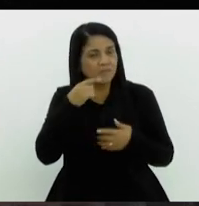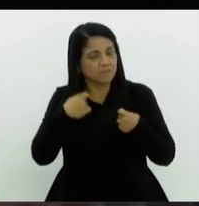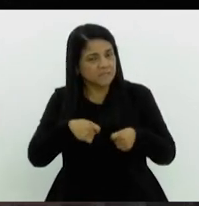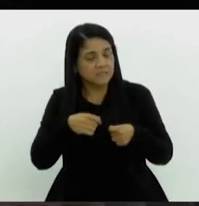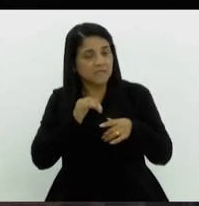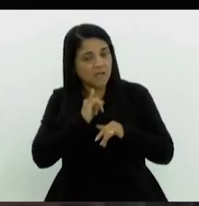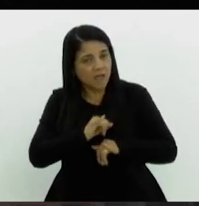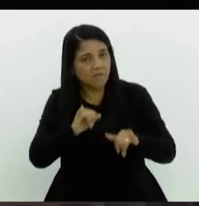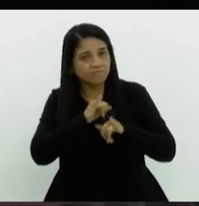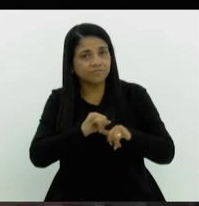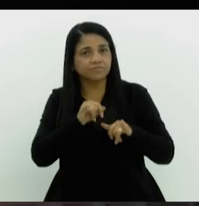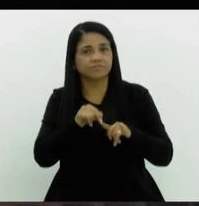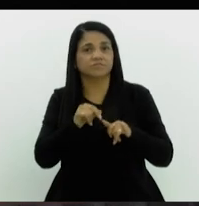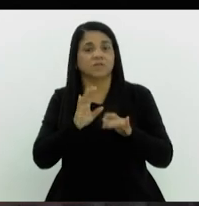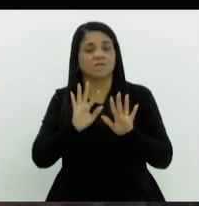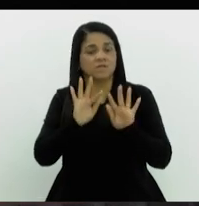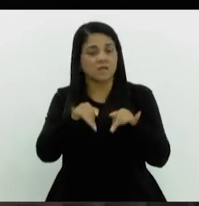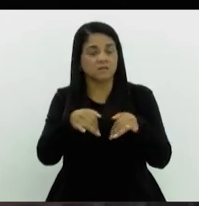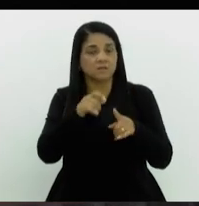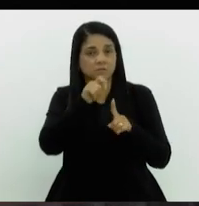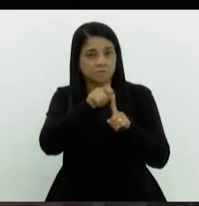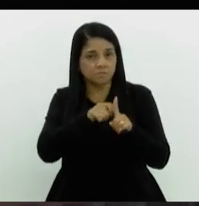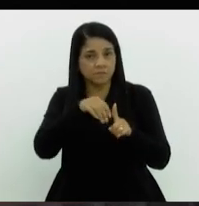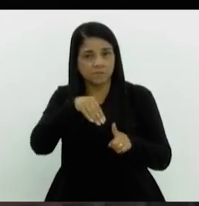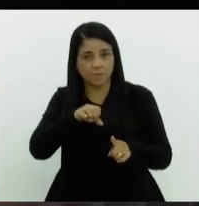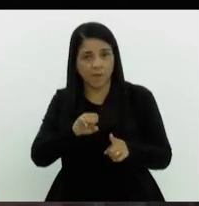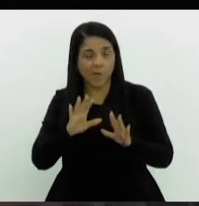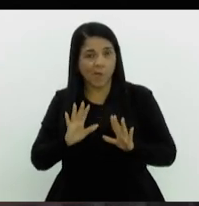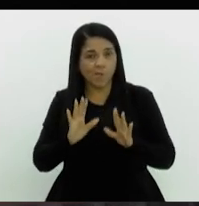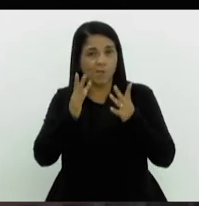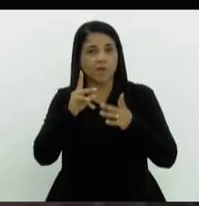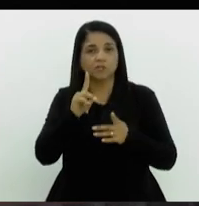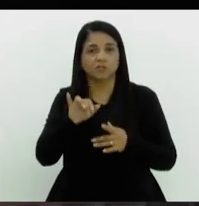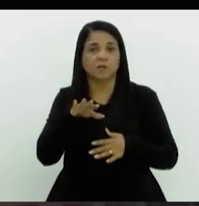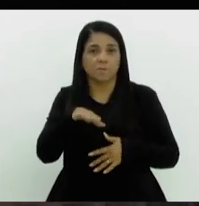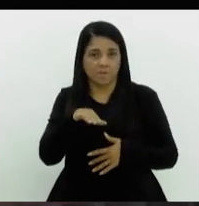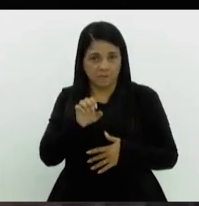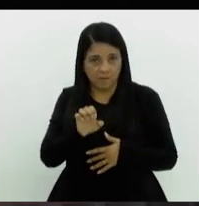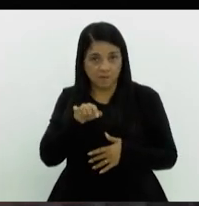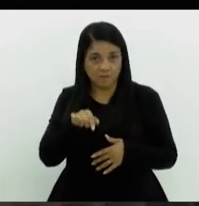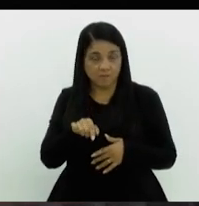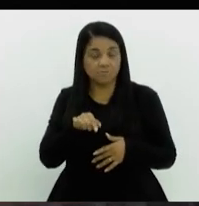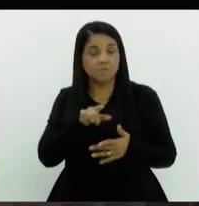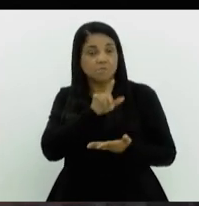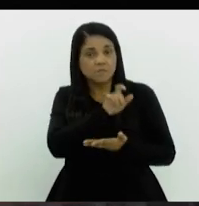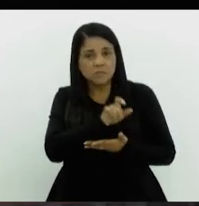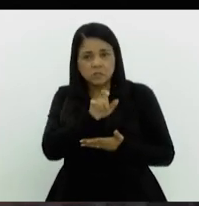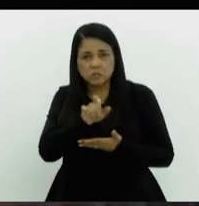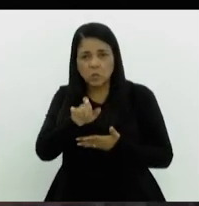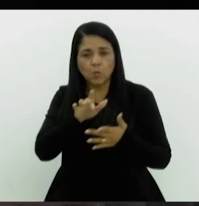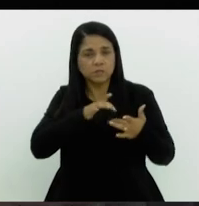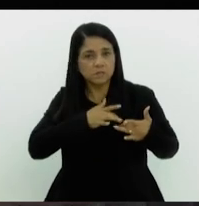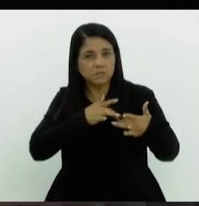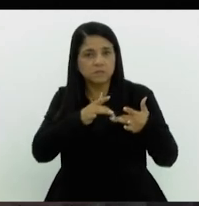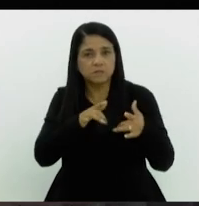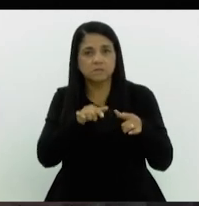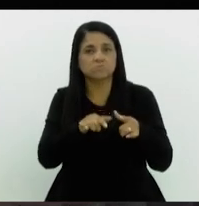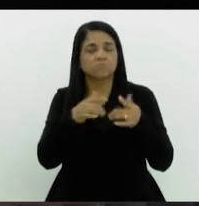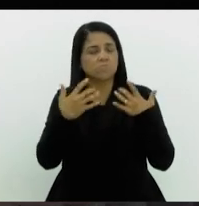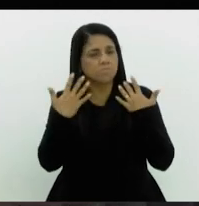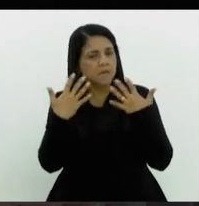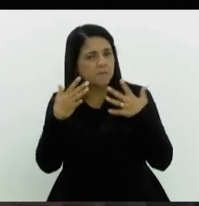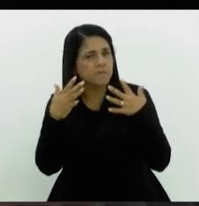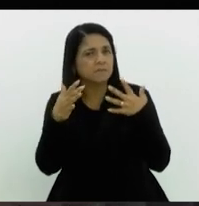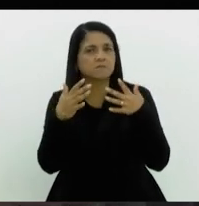maio, que aonde se comemora nesse mês o Dia das Mães. Muitas pessoas dedicaram,